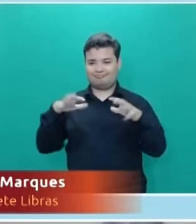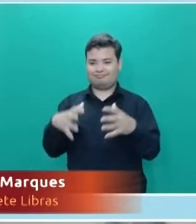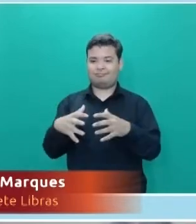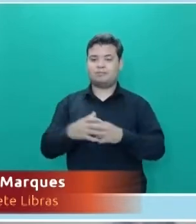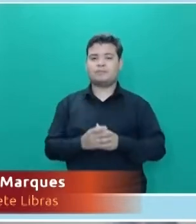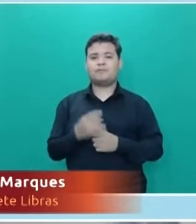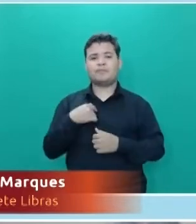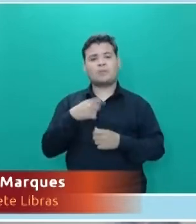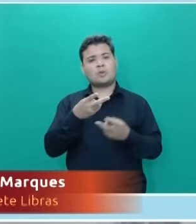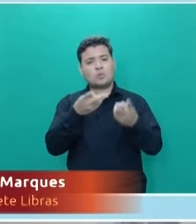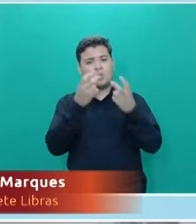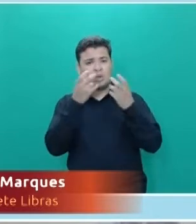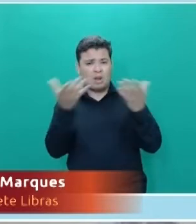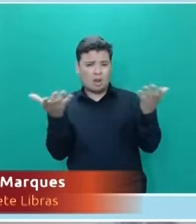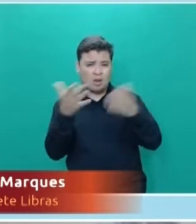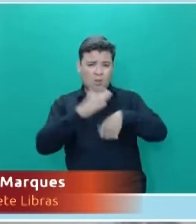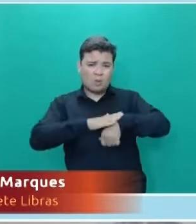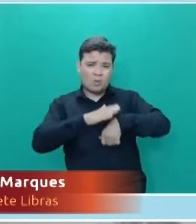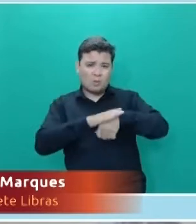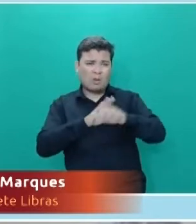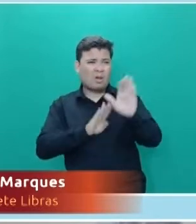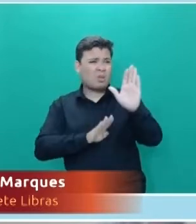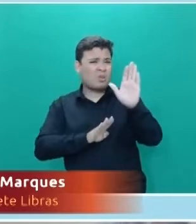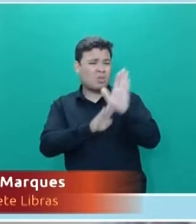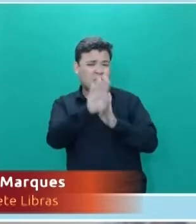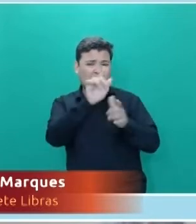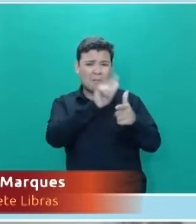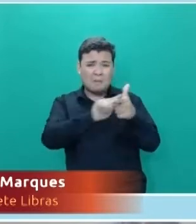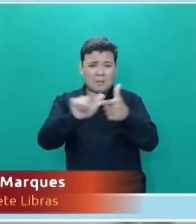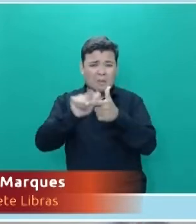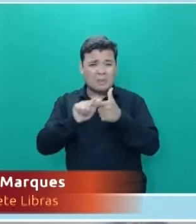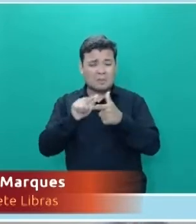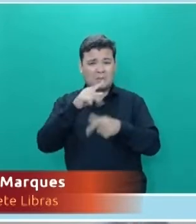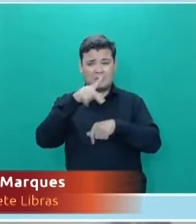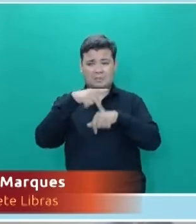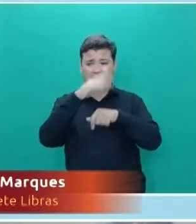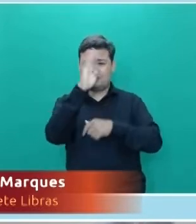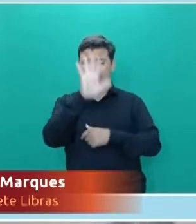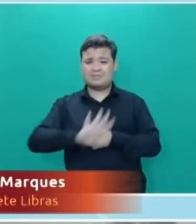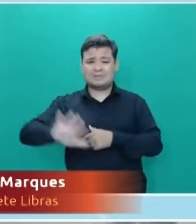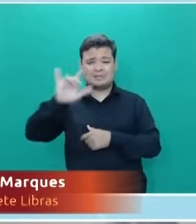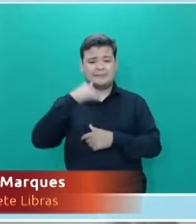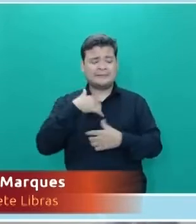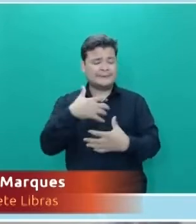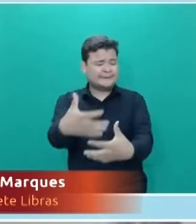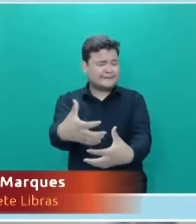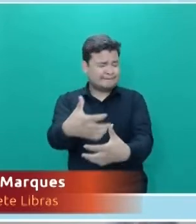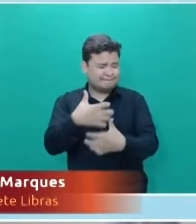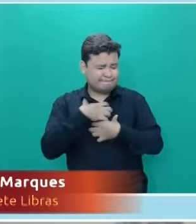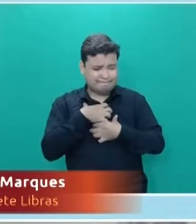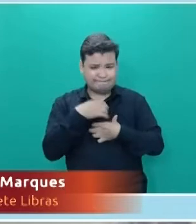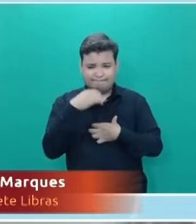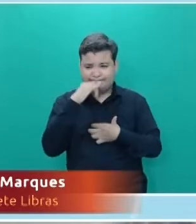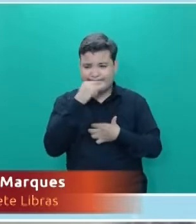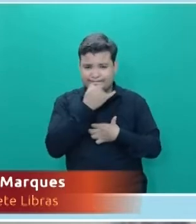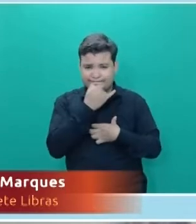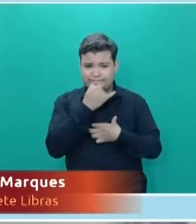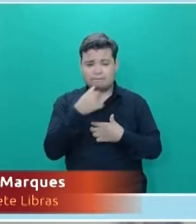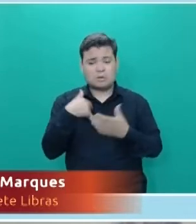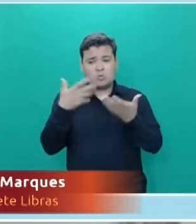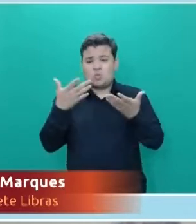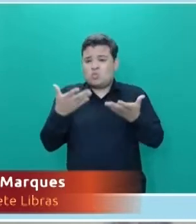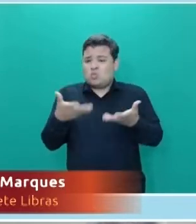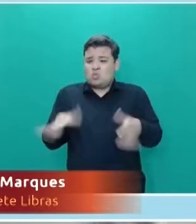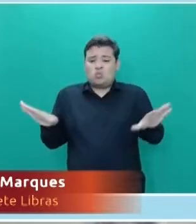se acena para o nosso país, me causa uma tristeza muito grande. Eu não gostaria que nenhuma